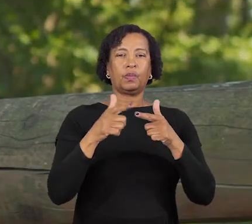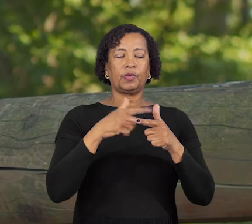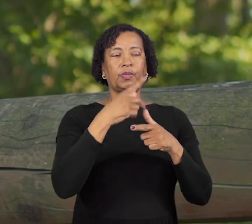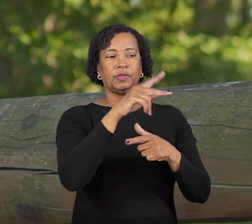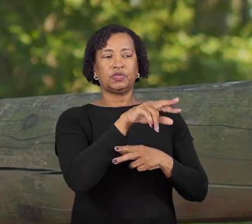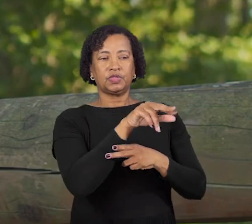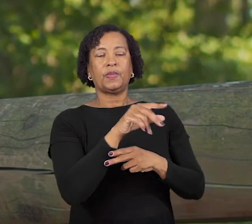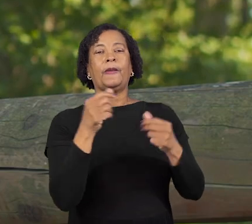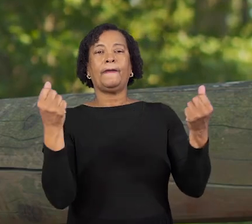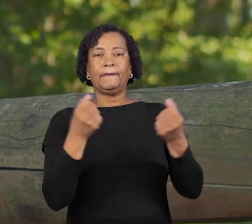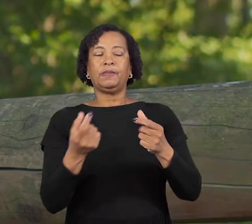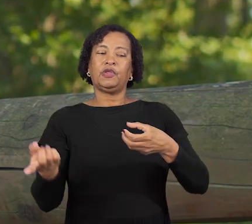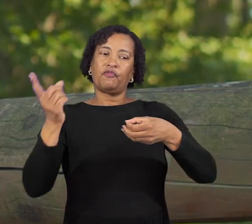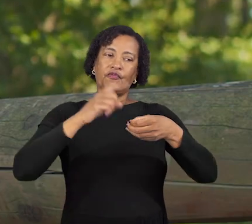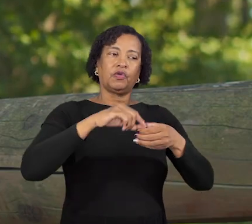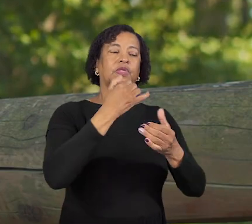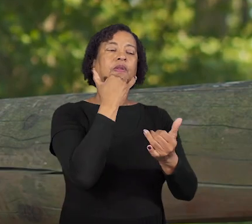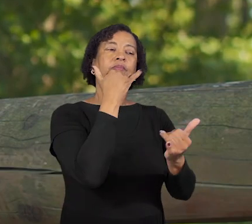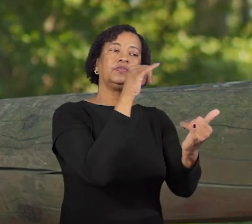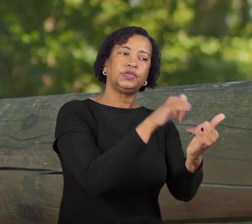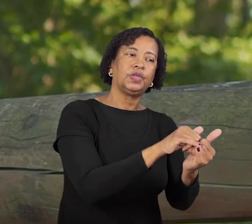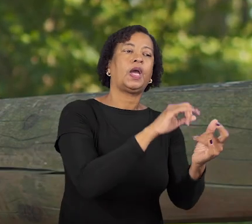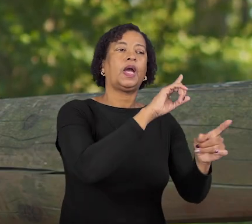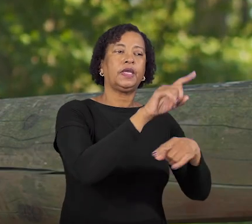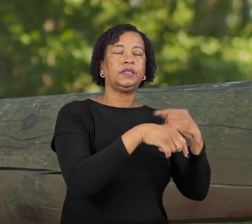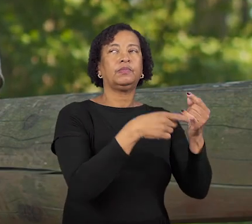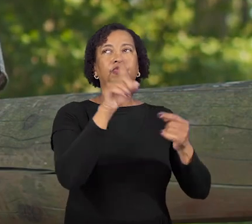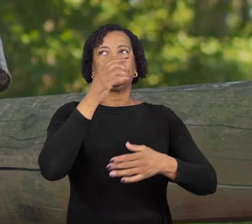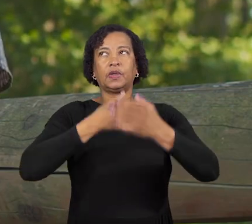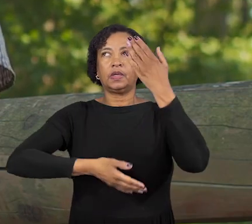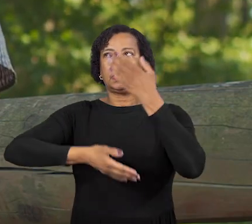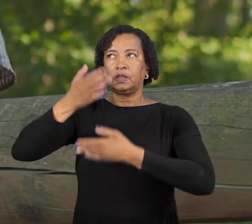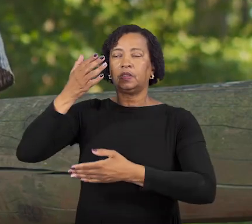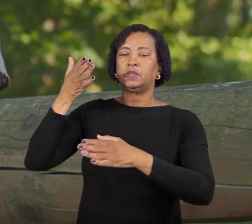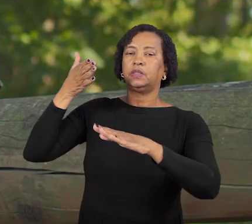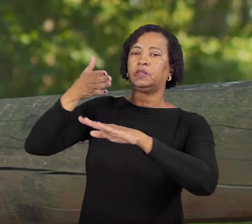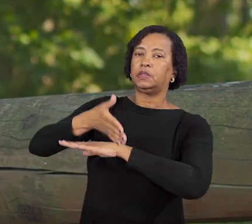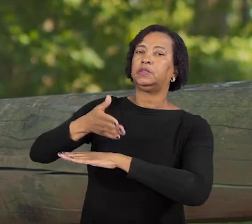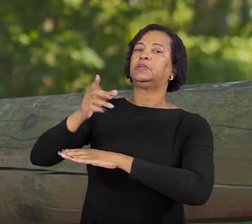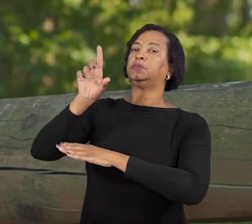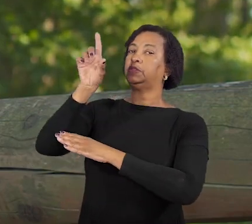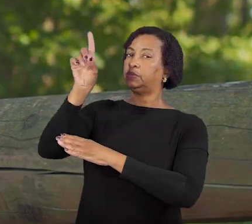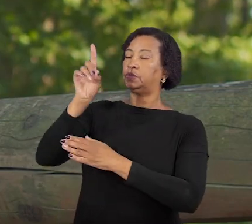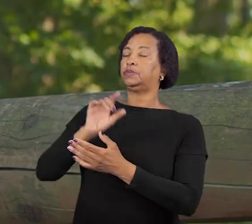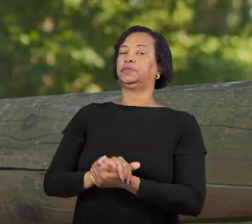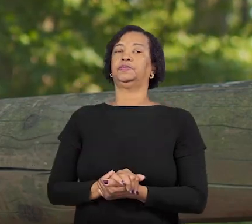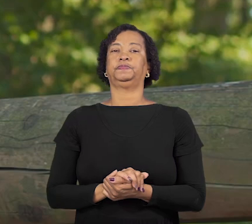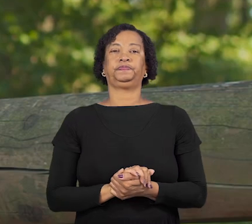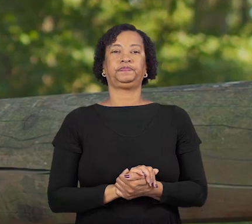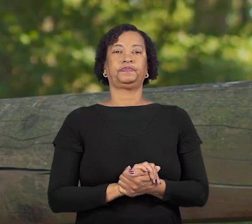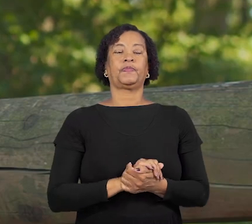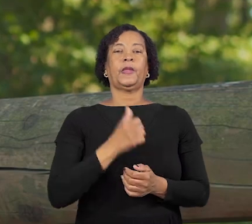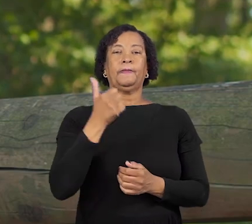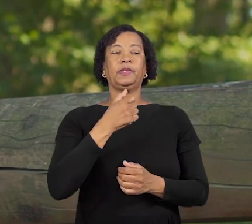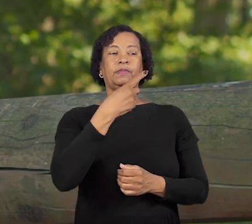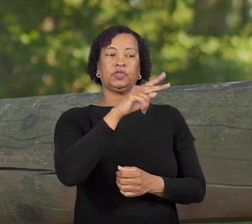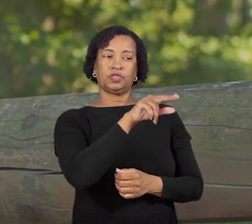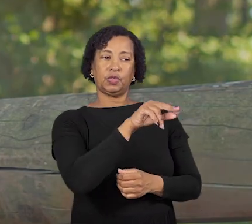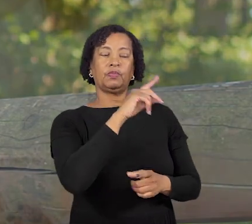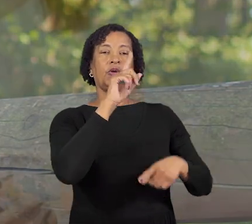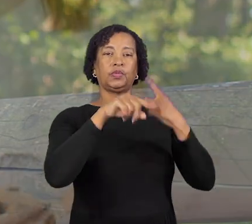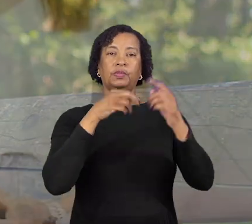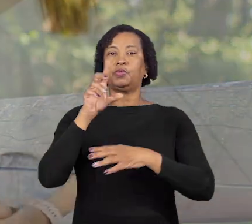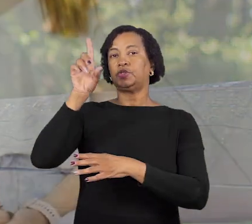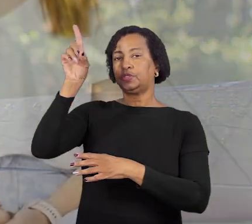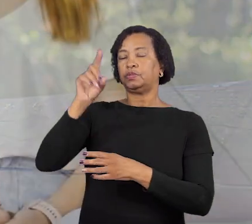primeiro acerte-se com seu irmão e depois busque a Deus. Primeiro seu irmão e depois Deus. Agora